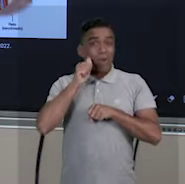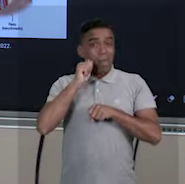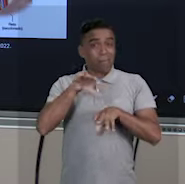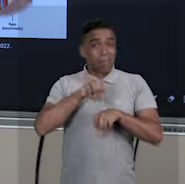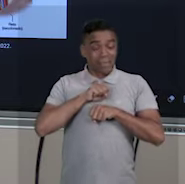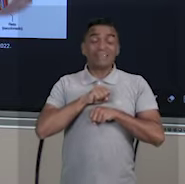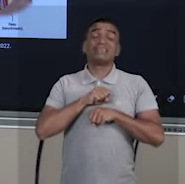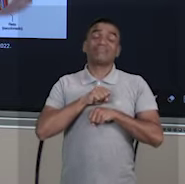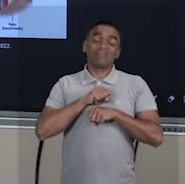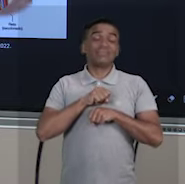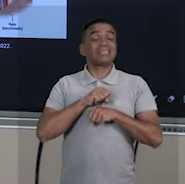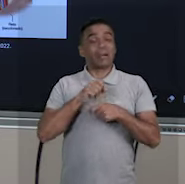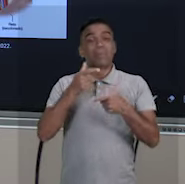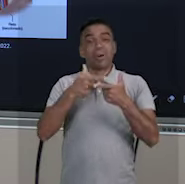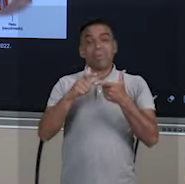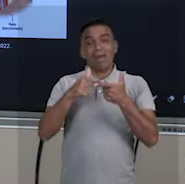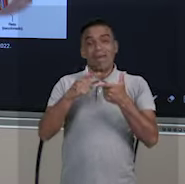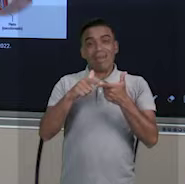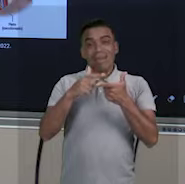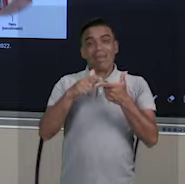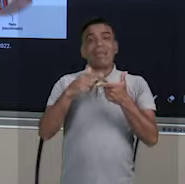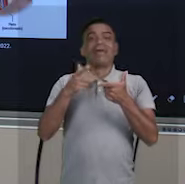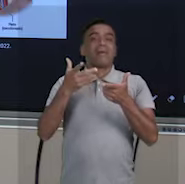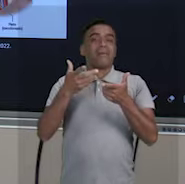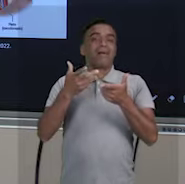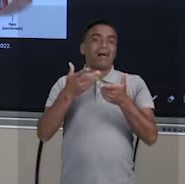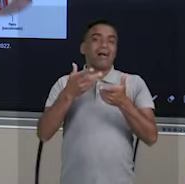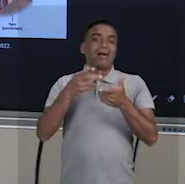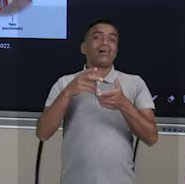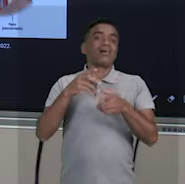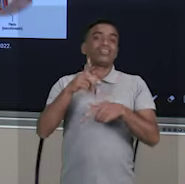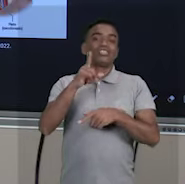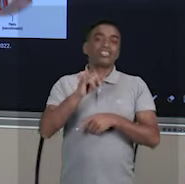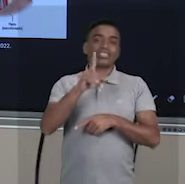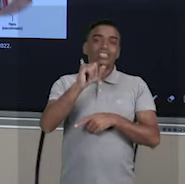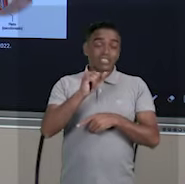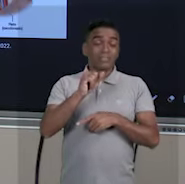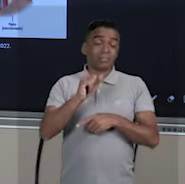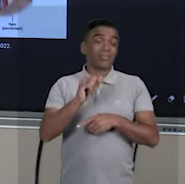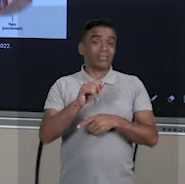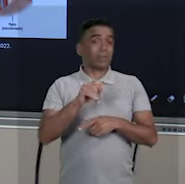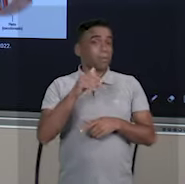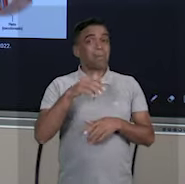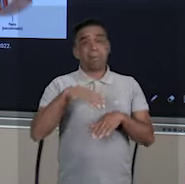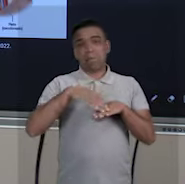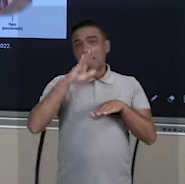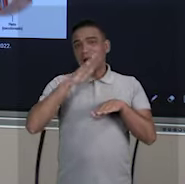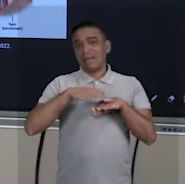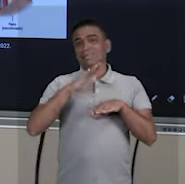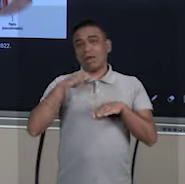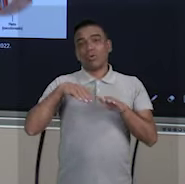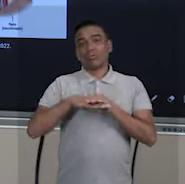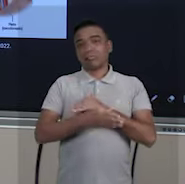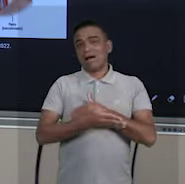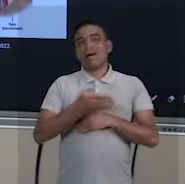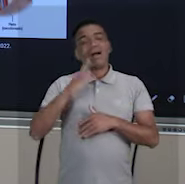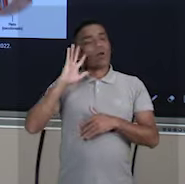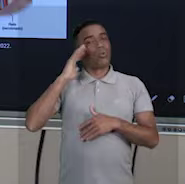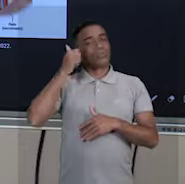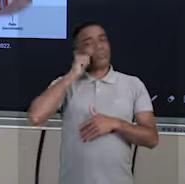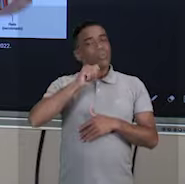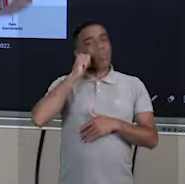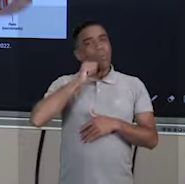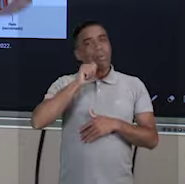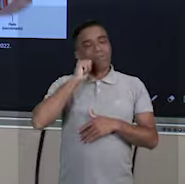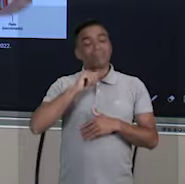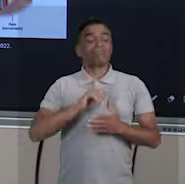externo, a gente não tem tanto problema assim, tá? O canal, então, é maior no homem do que na mulher, chamado de uretra, beleza? Bom,